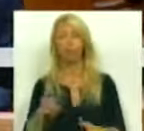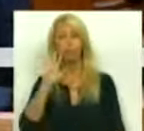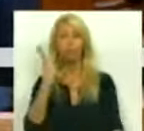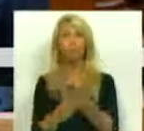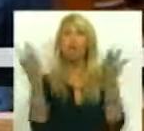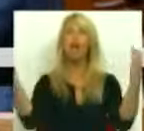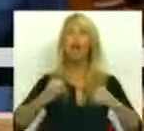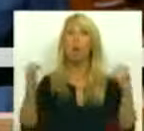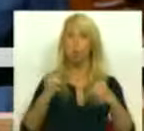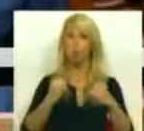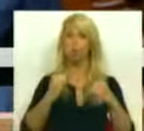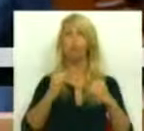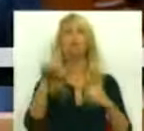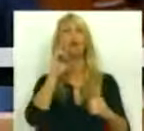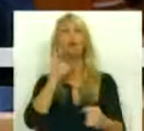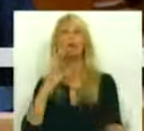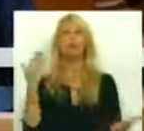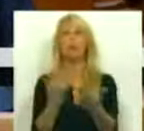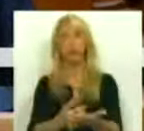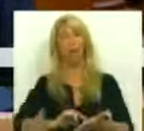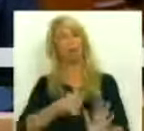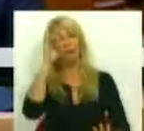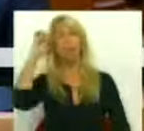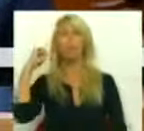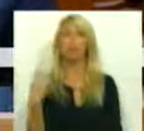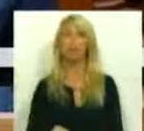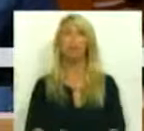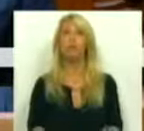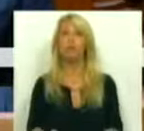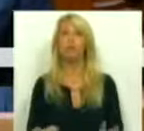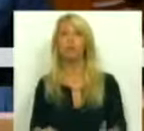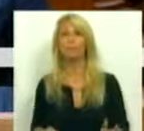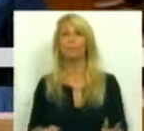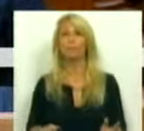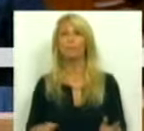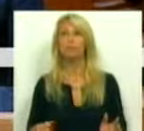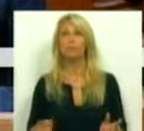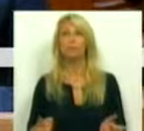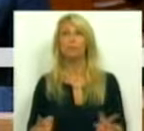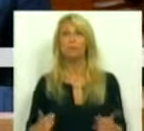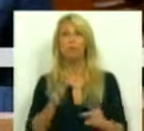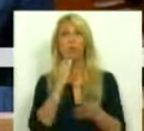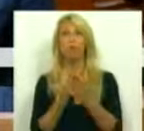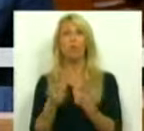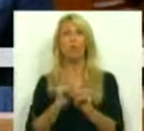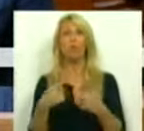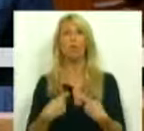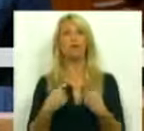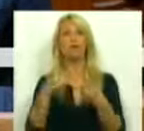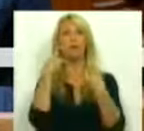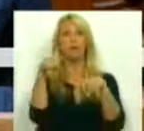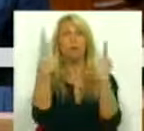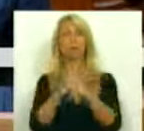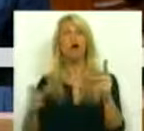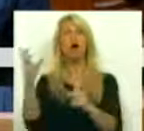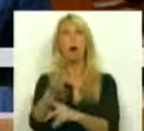este acordo traz também a garantia essencial e difícil de não implicar um aumento da despesa pública, já que os encargos